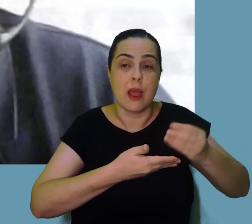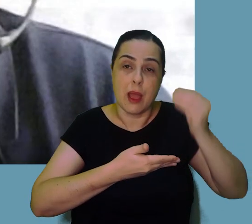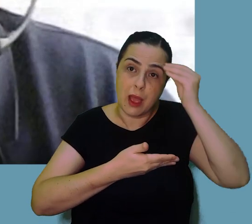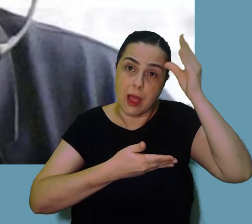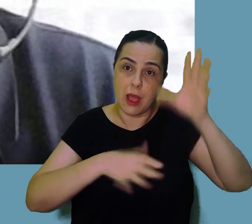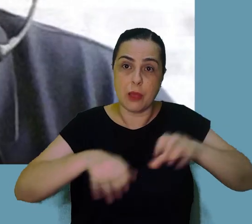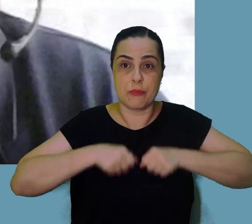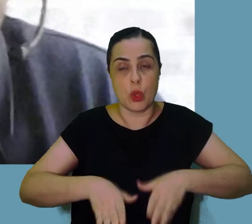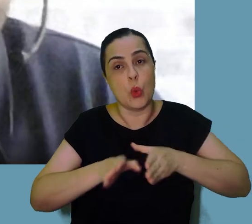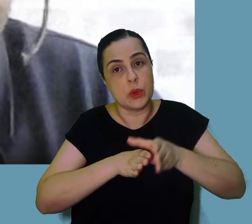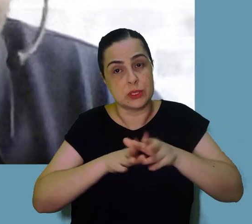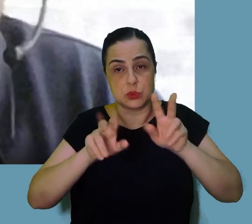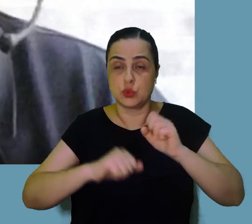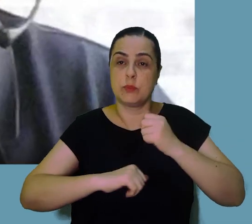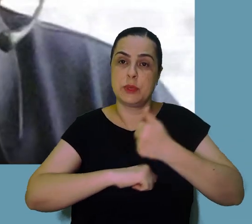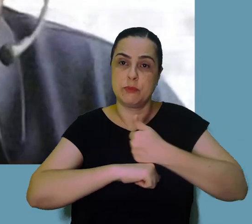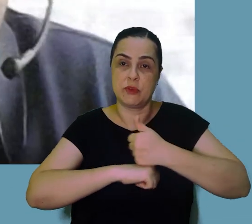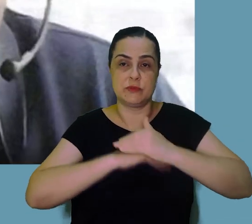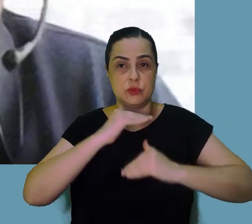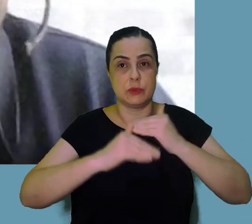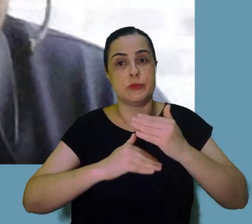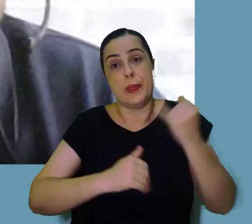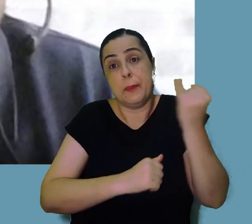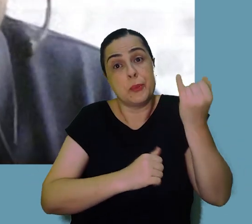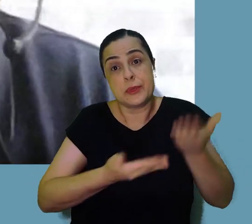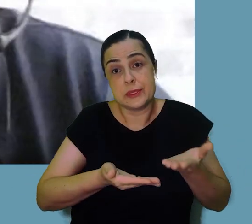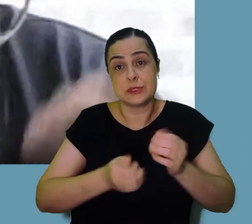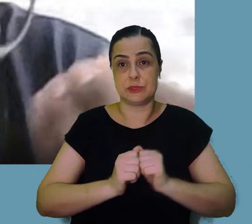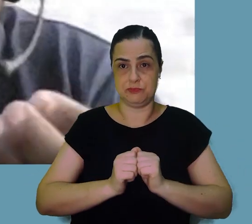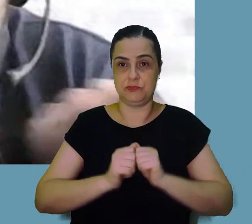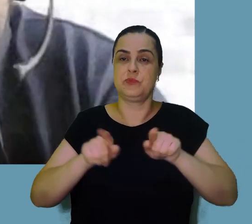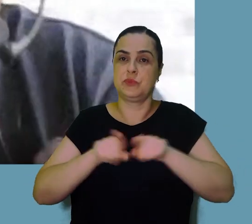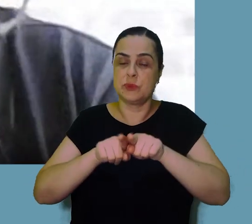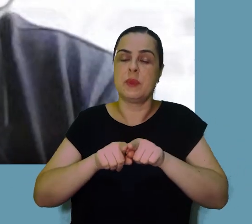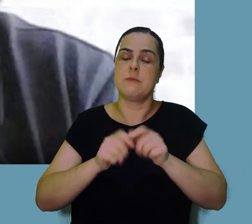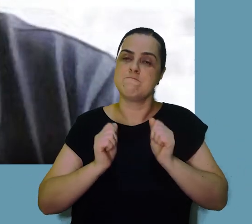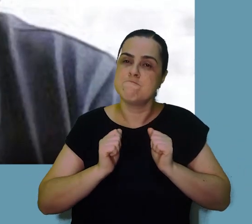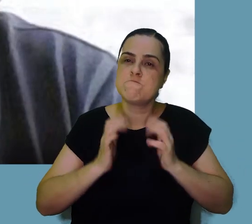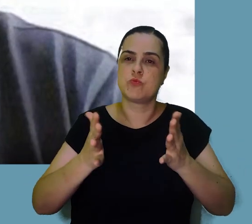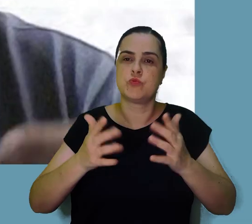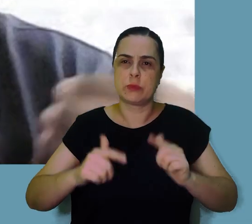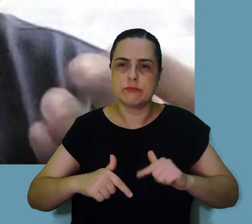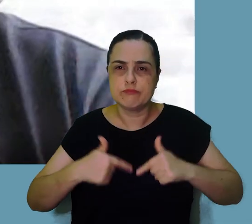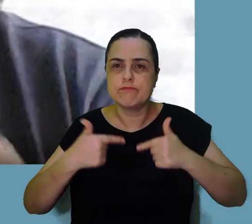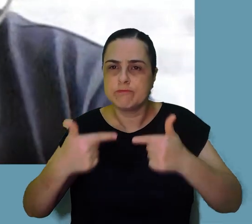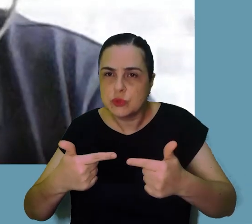carreira é muito importante. Essa soma, né, de ações e de pequenas